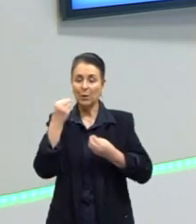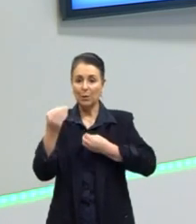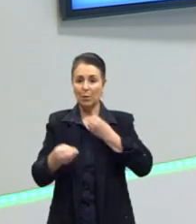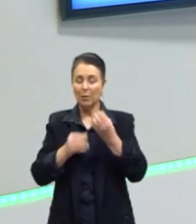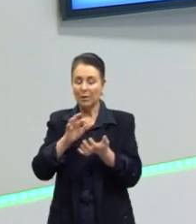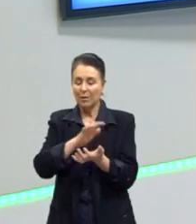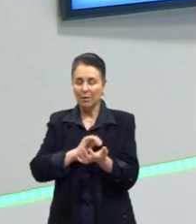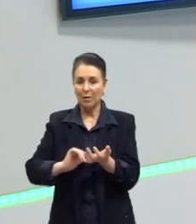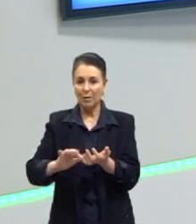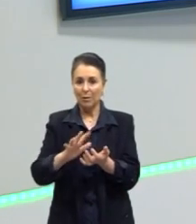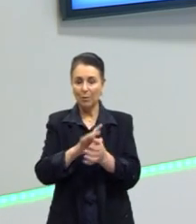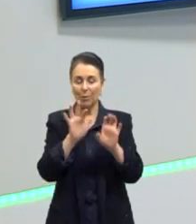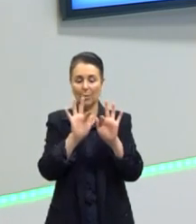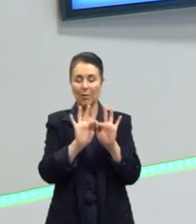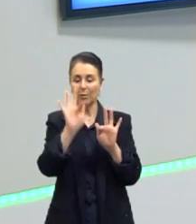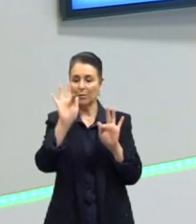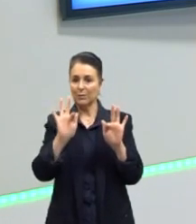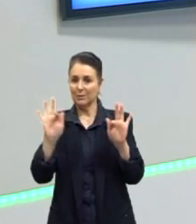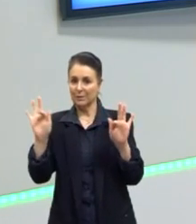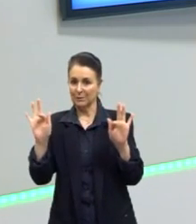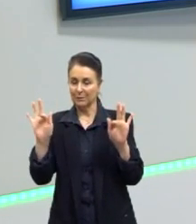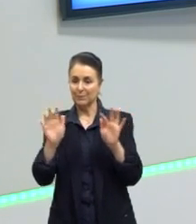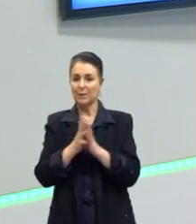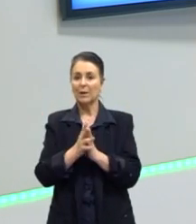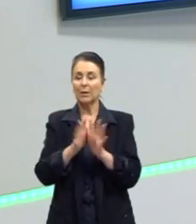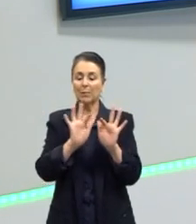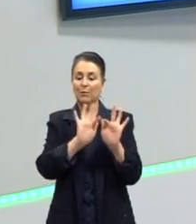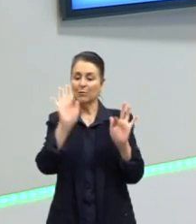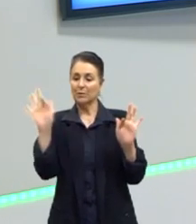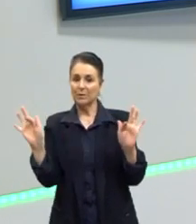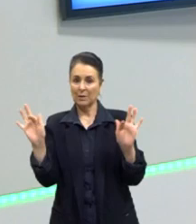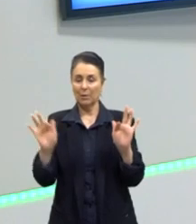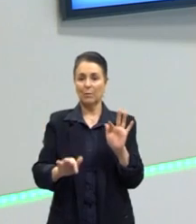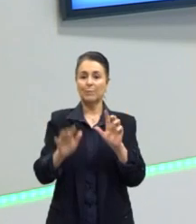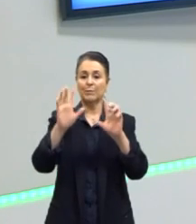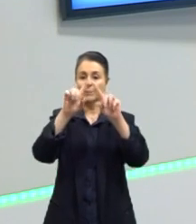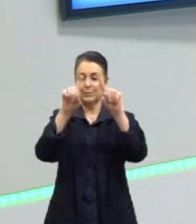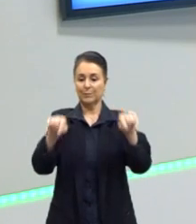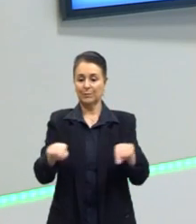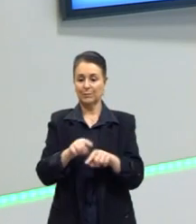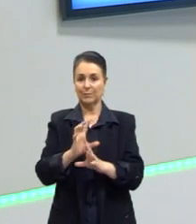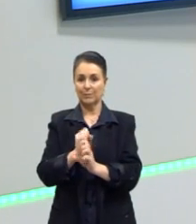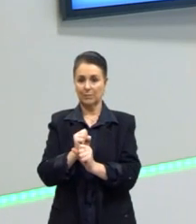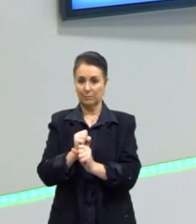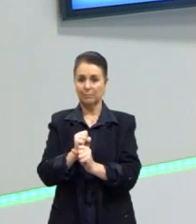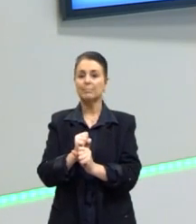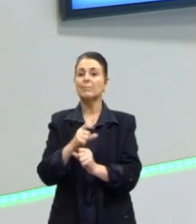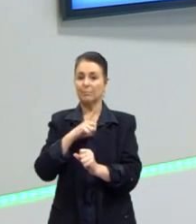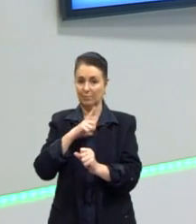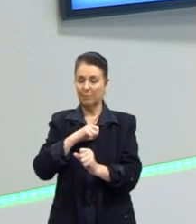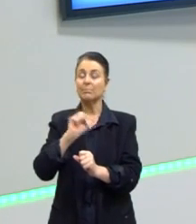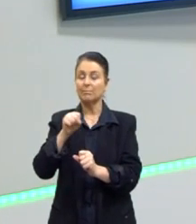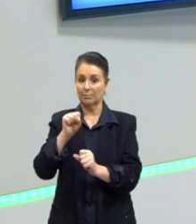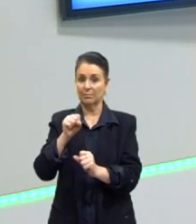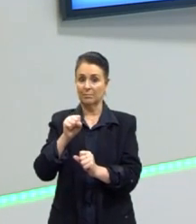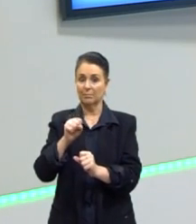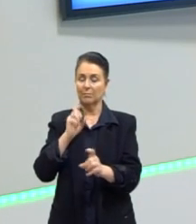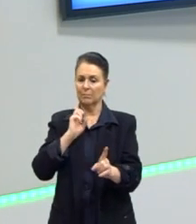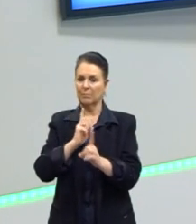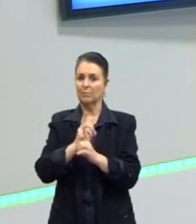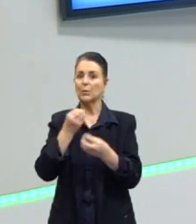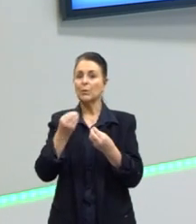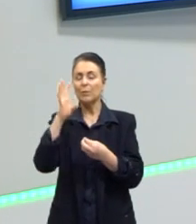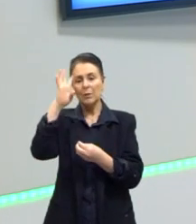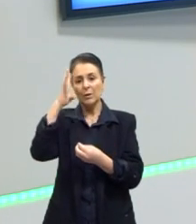nós calculamos uma função trigonométrica nós vimos que existem então funções trigonométricas Mas como que nós vamos resolver